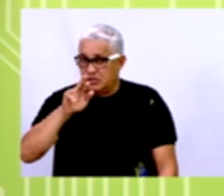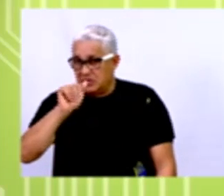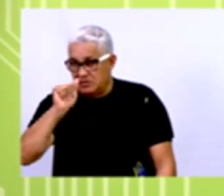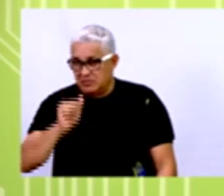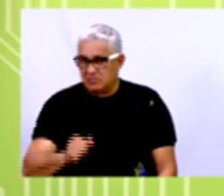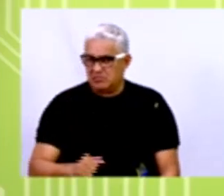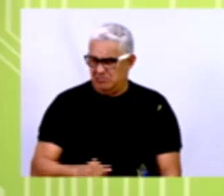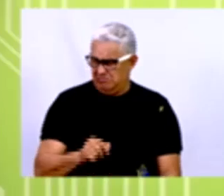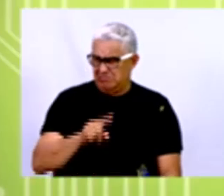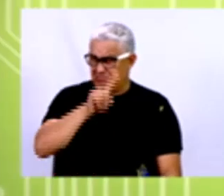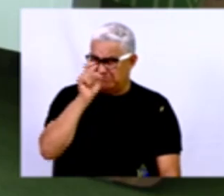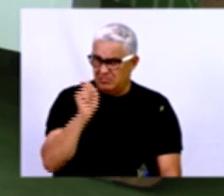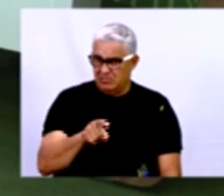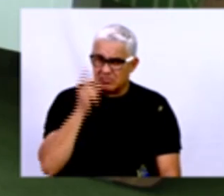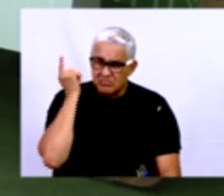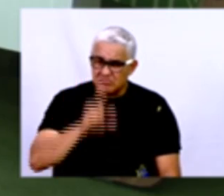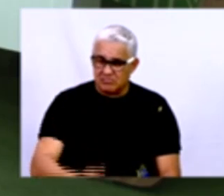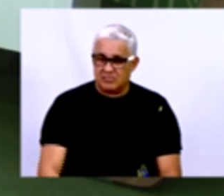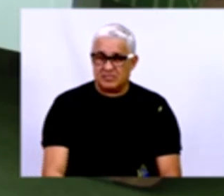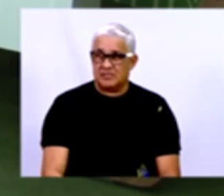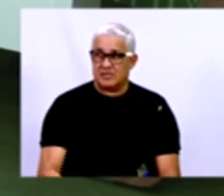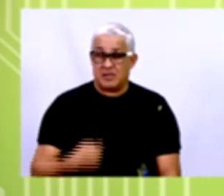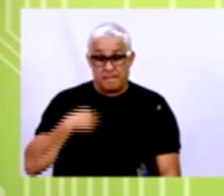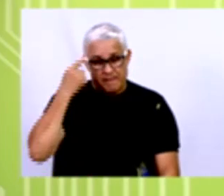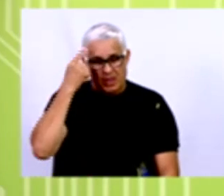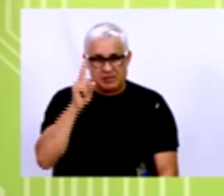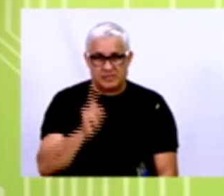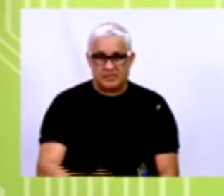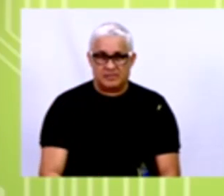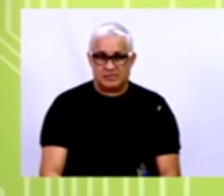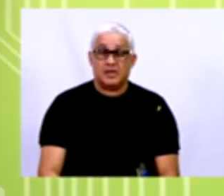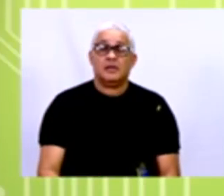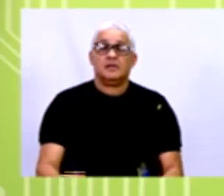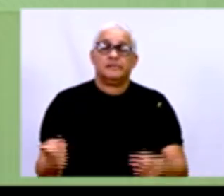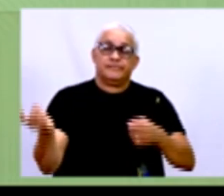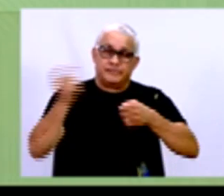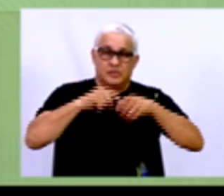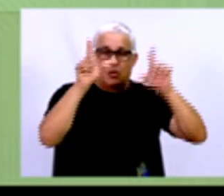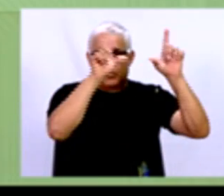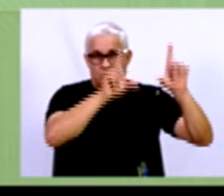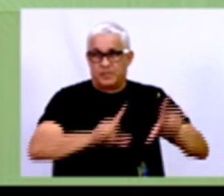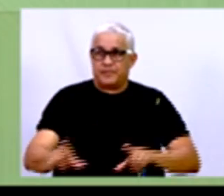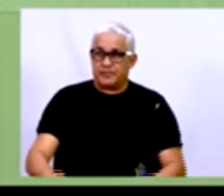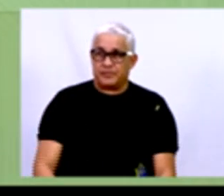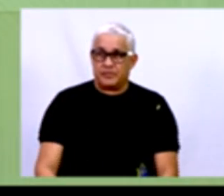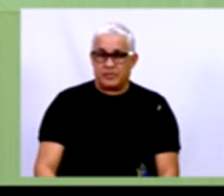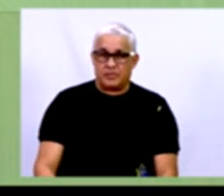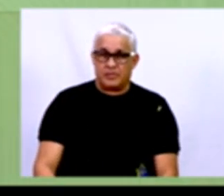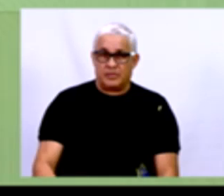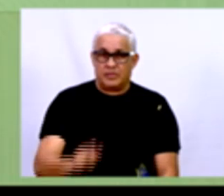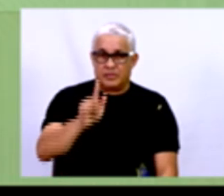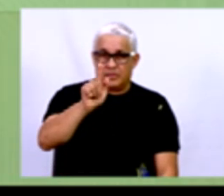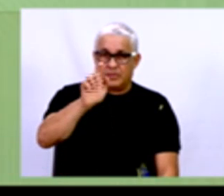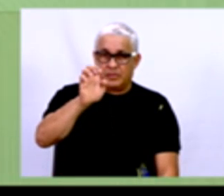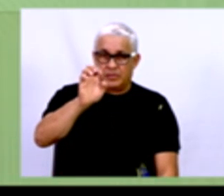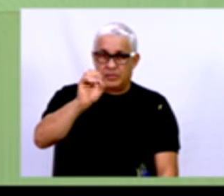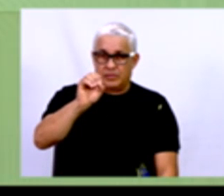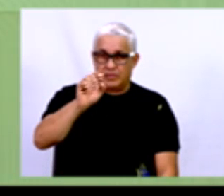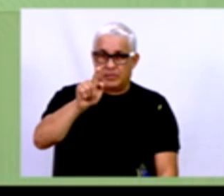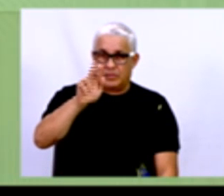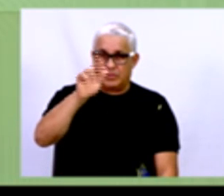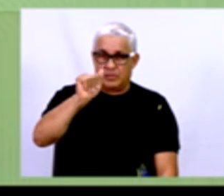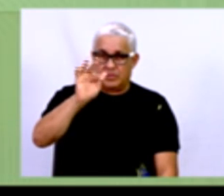Tayane? Acho que não. Vamos agora voltar para o nosso slide e ver a variação geográfica. Nós temos aqui